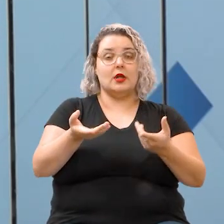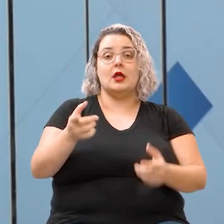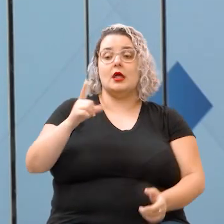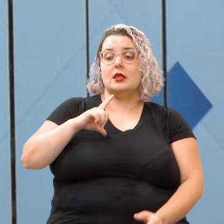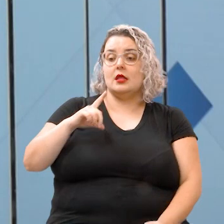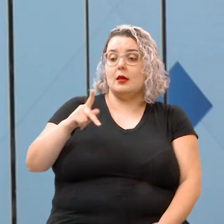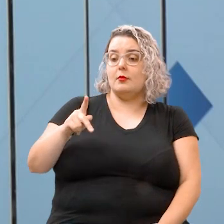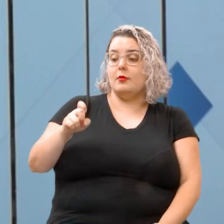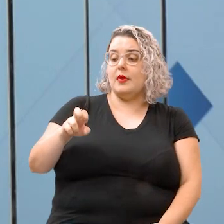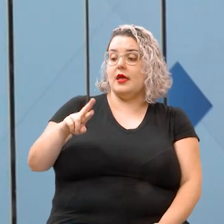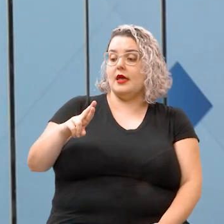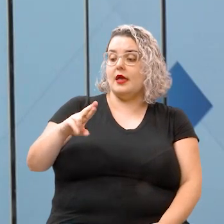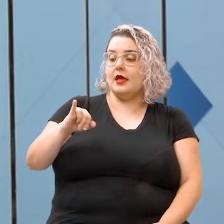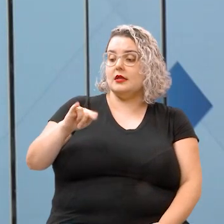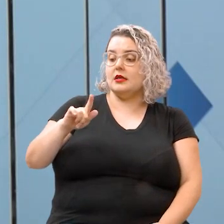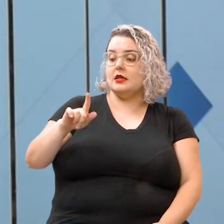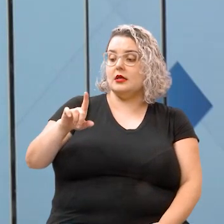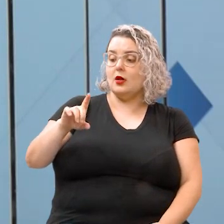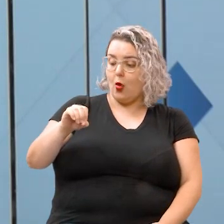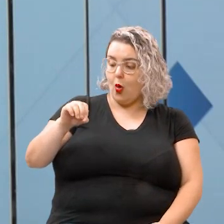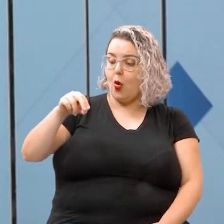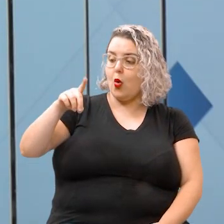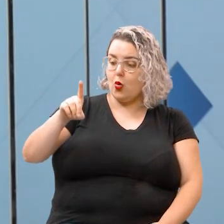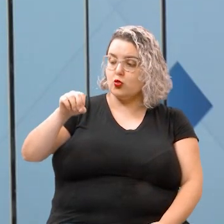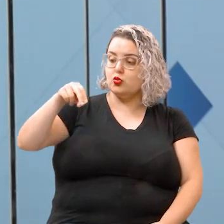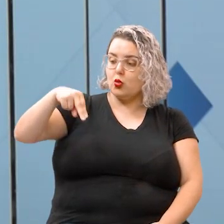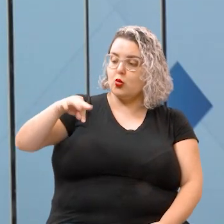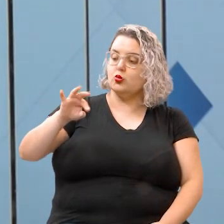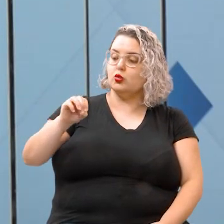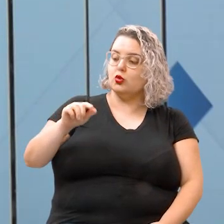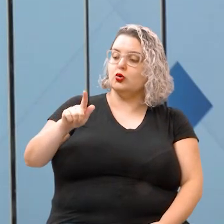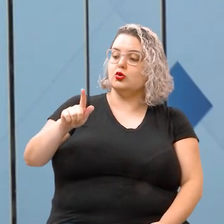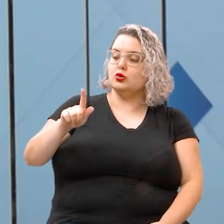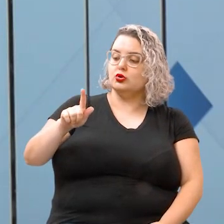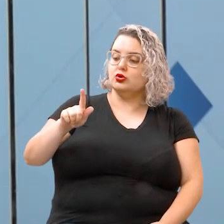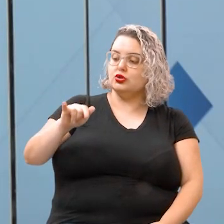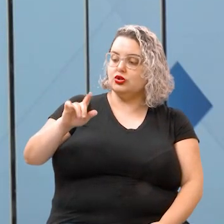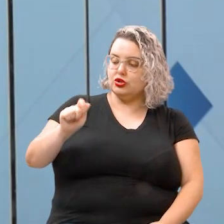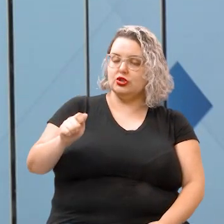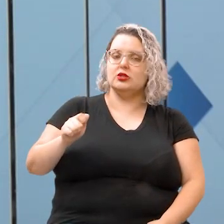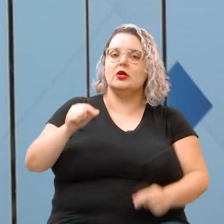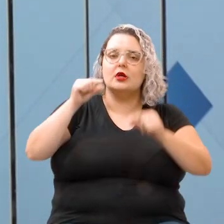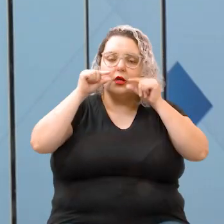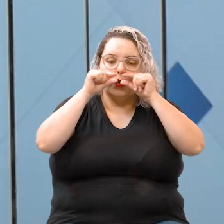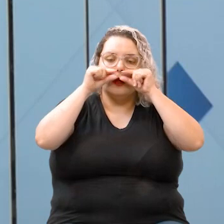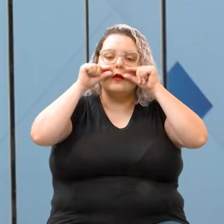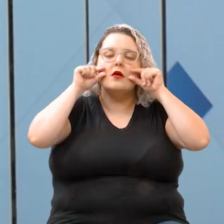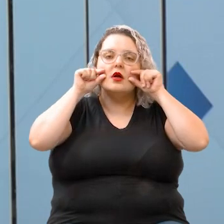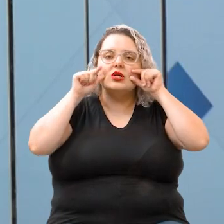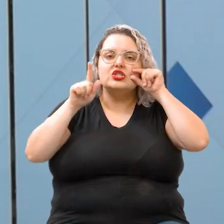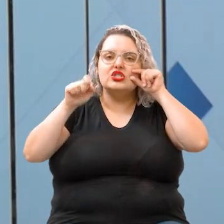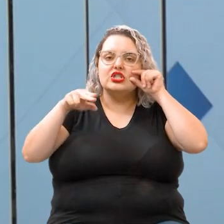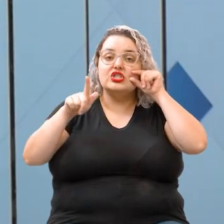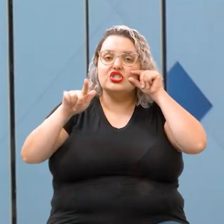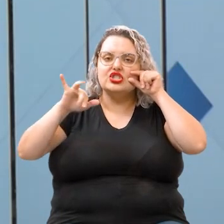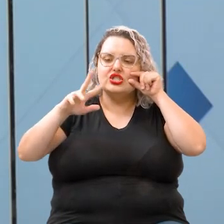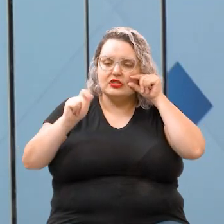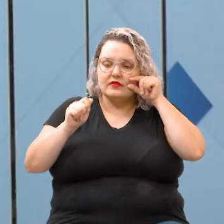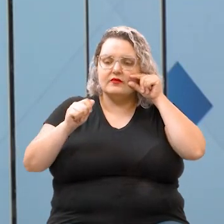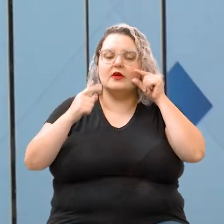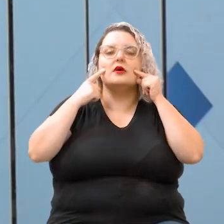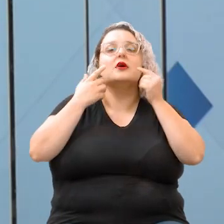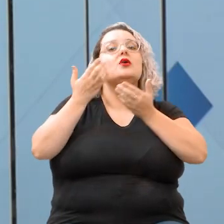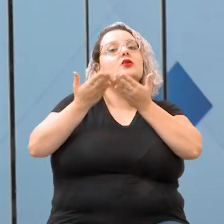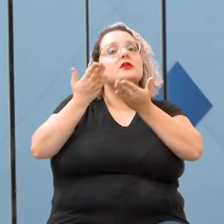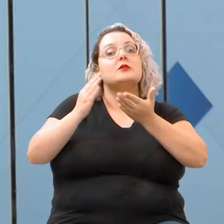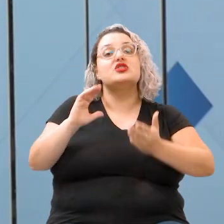periodontia especializada, que é o tratamento da gengiva. A gente faz o tratamento da endodontia, que é o tratamento de